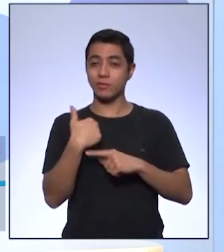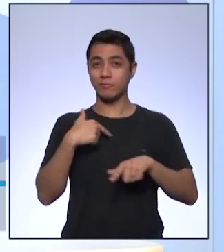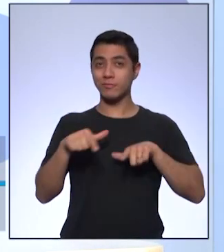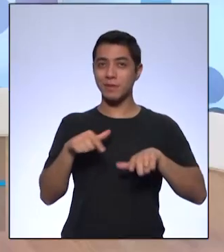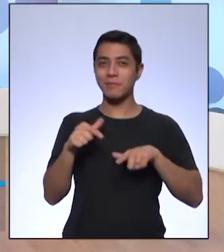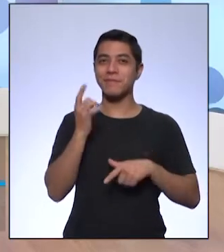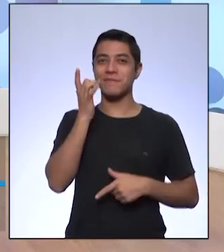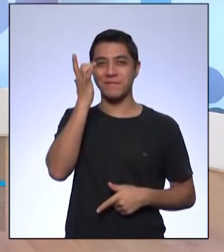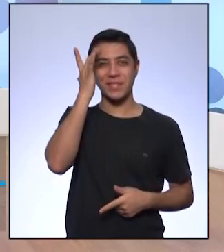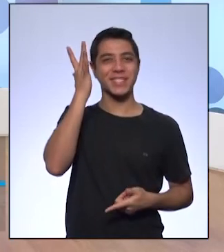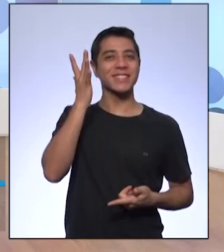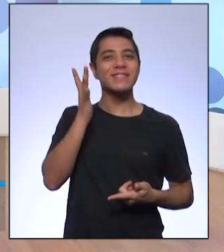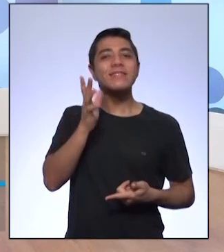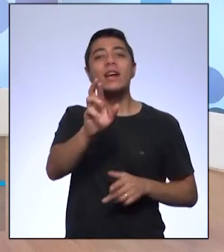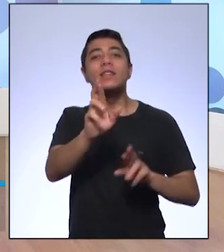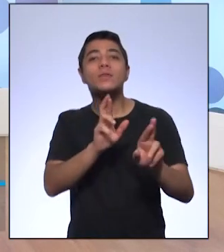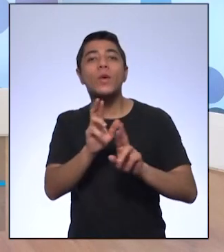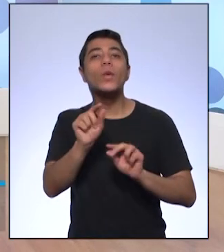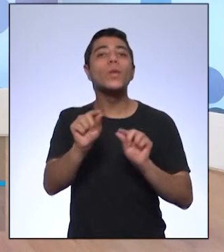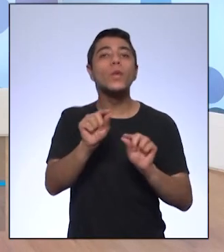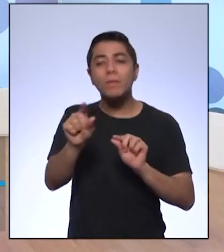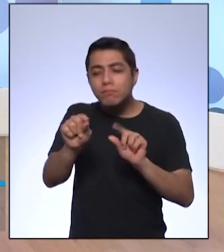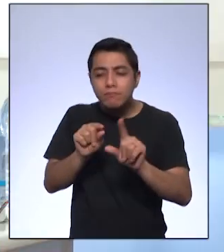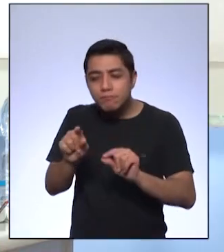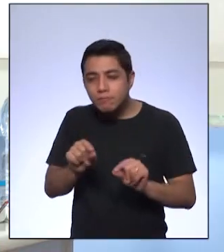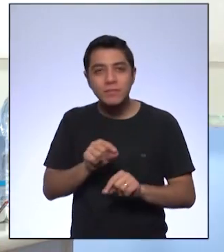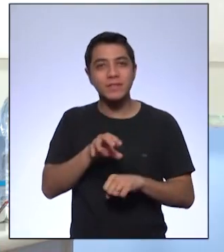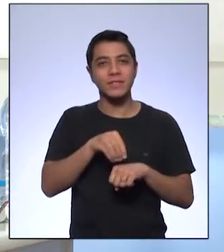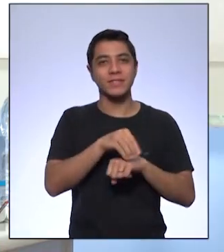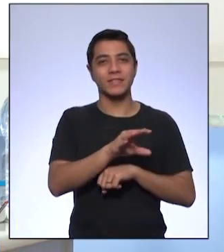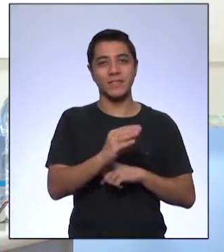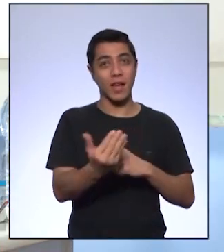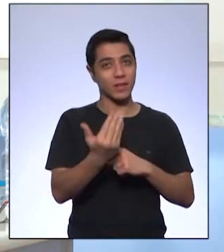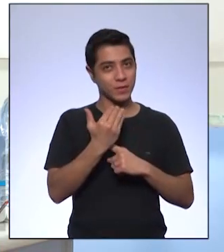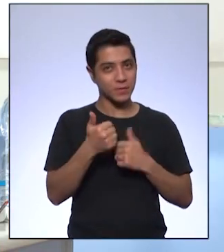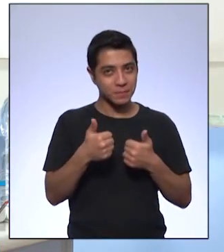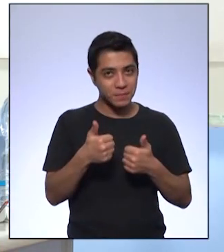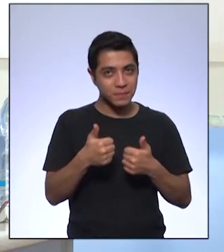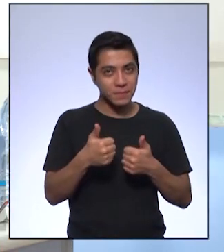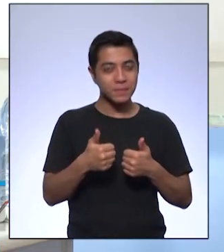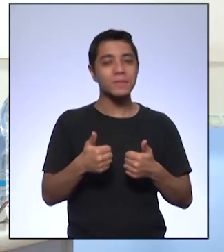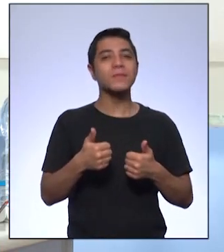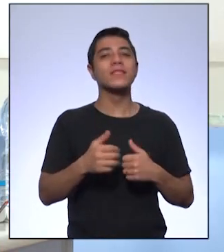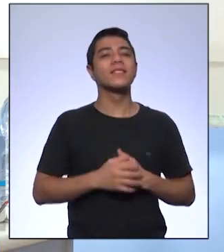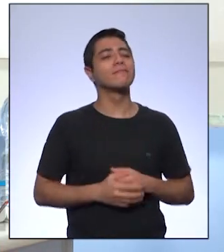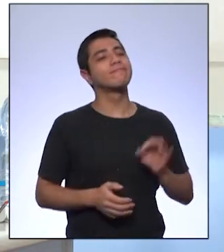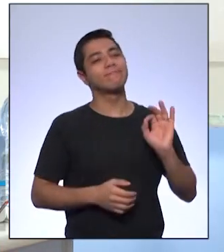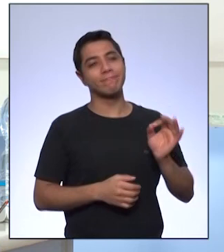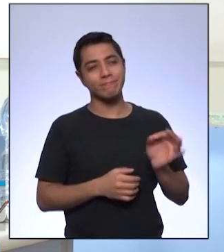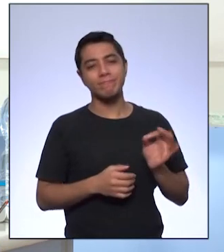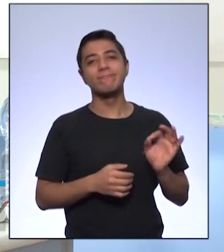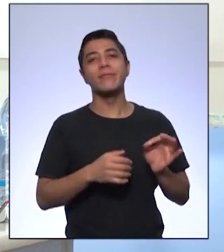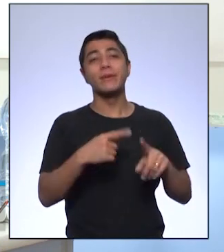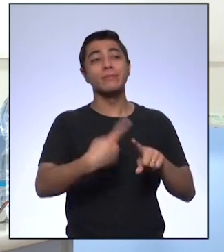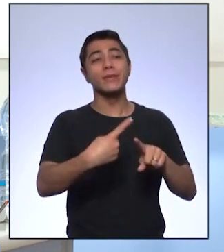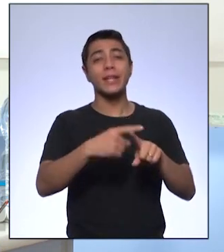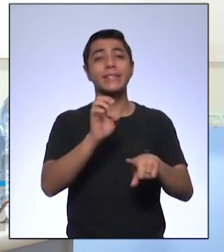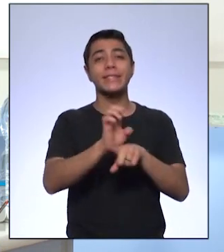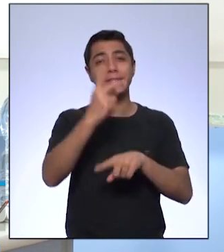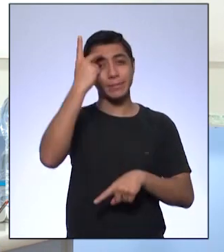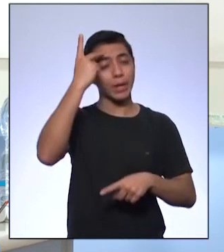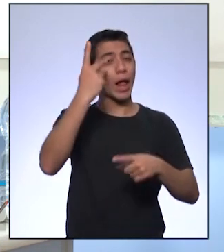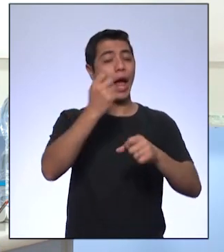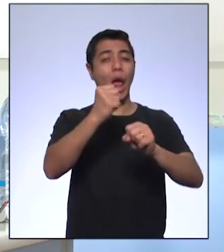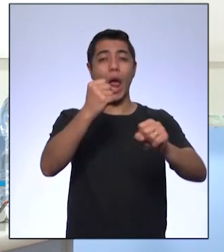Né, Osmar? Pois é, Jonas, às vezes fica um pouquinho difícil, mas o estado é grande, né? Muita gente, muita participação,